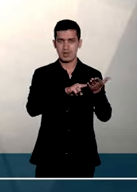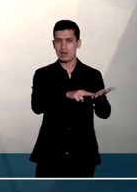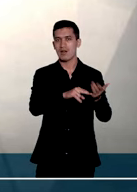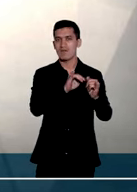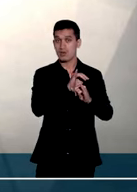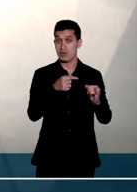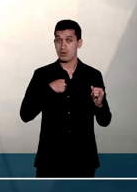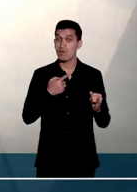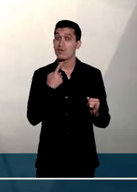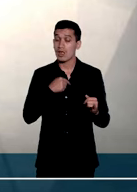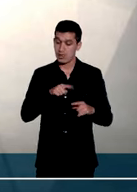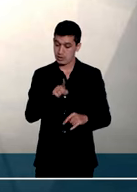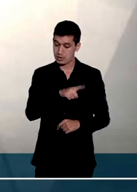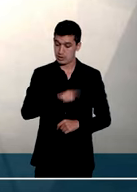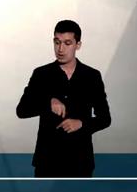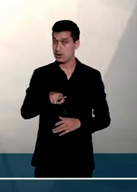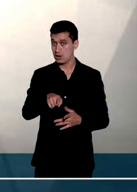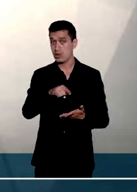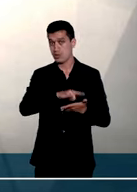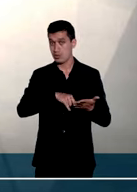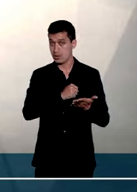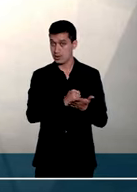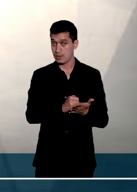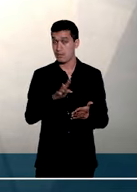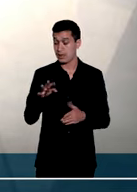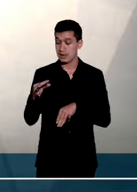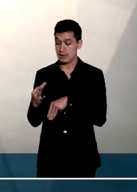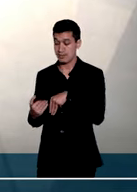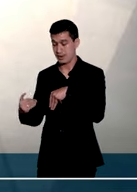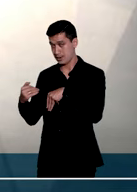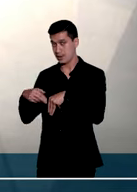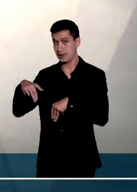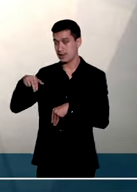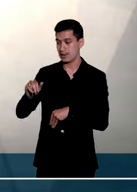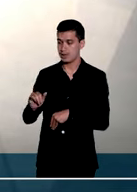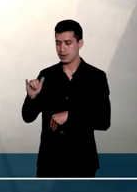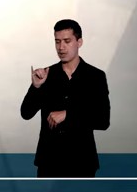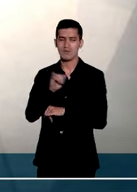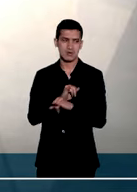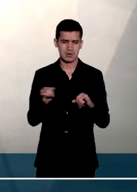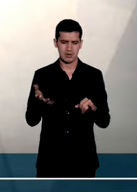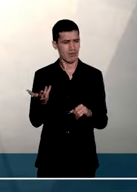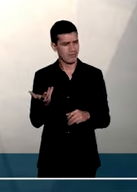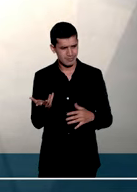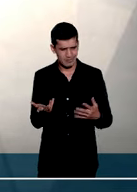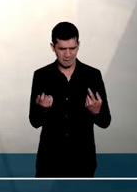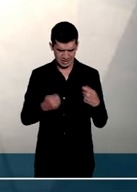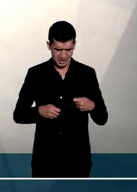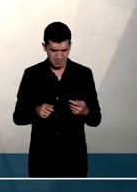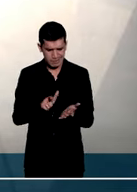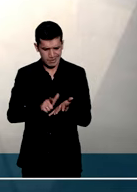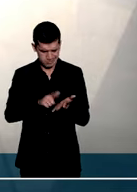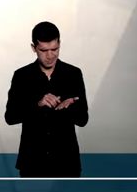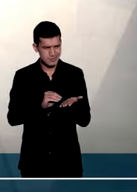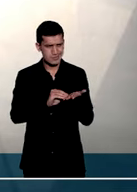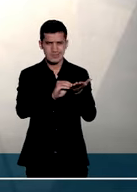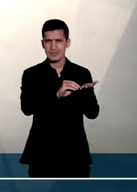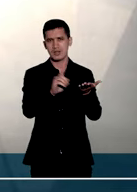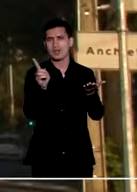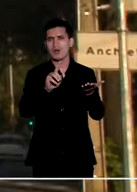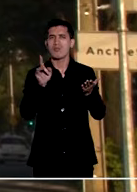Andri o aviso acerca da denúncia independe de maiores formalidades podendo ser efetivado inclusive por